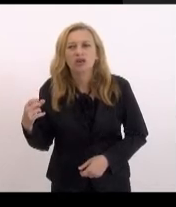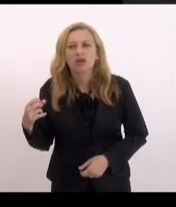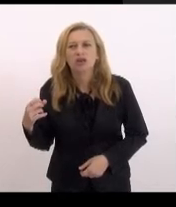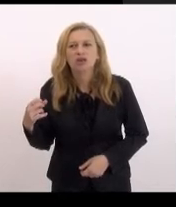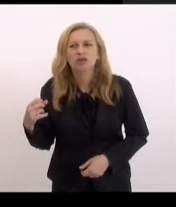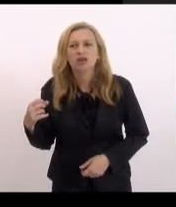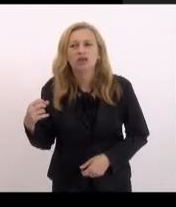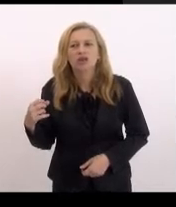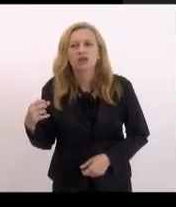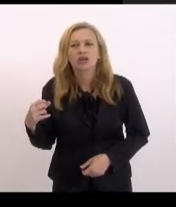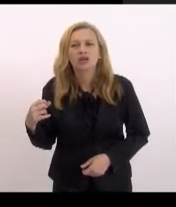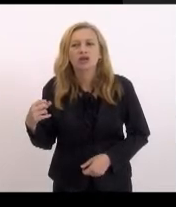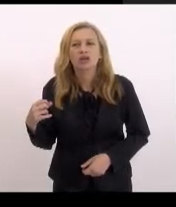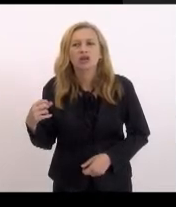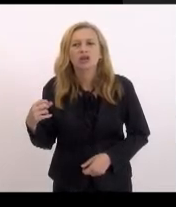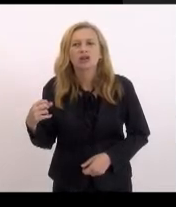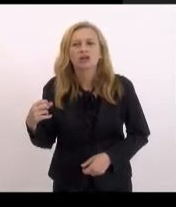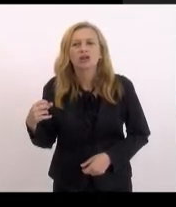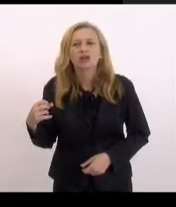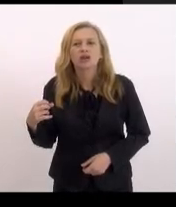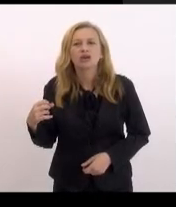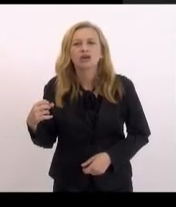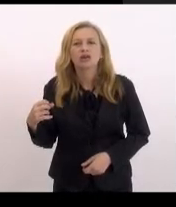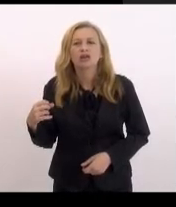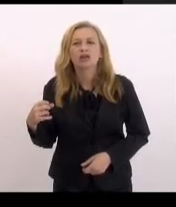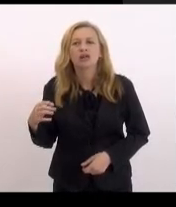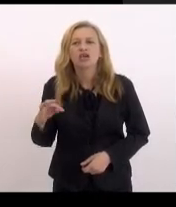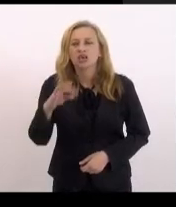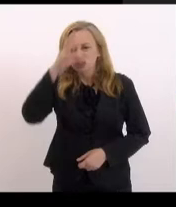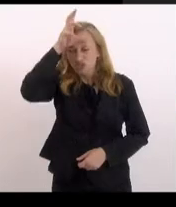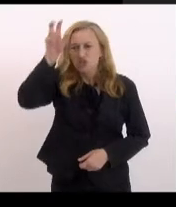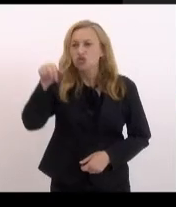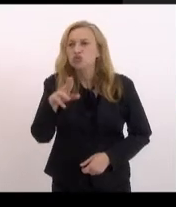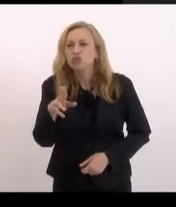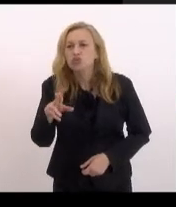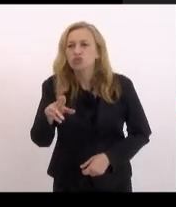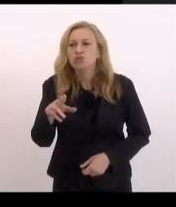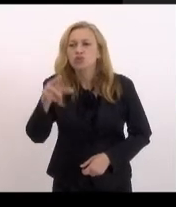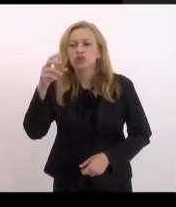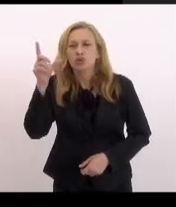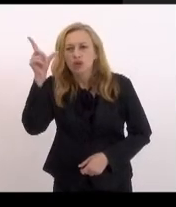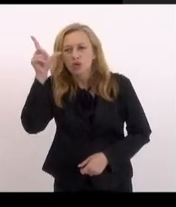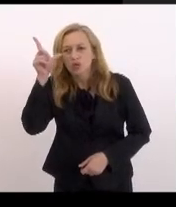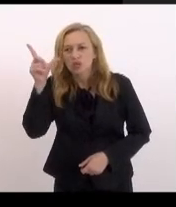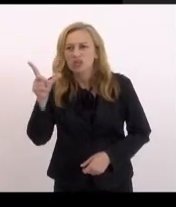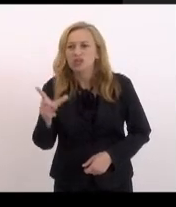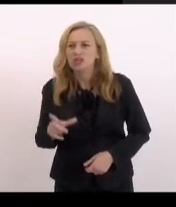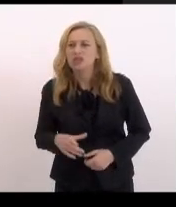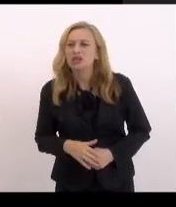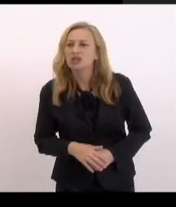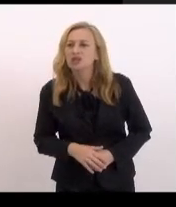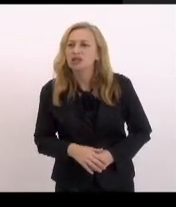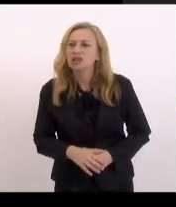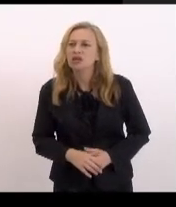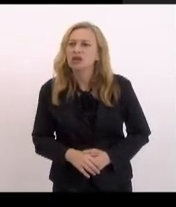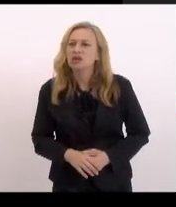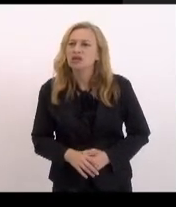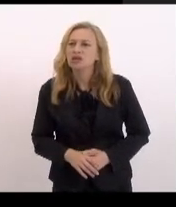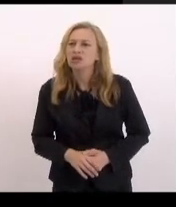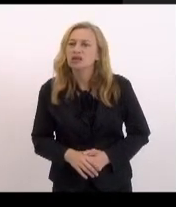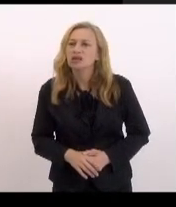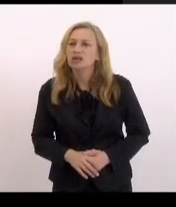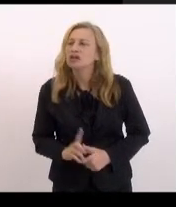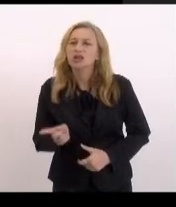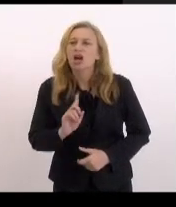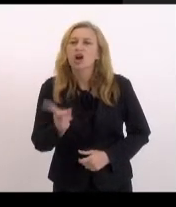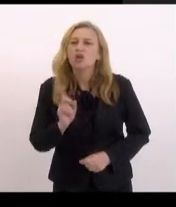está chamando. É a deputada Lucinha? É a Lucinha, falando. É Lucinha, se inscrever, né, Lucinha?